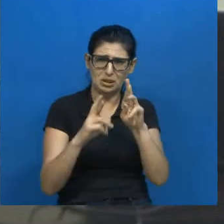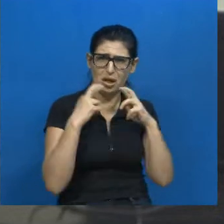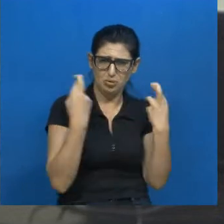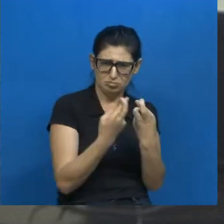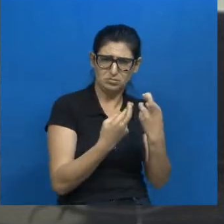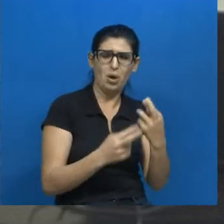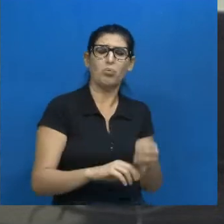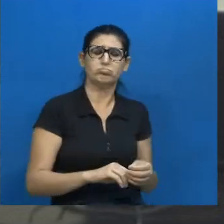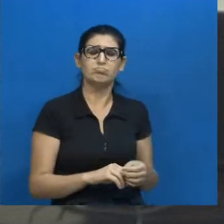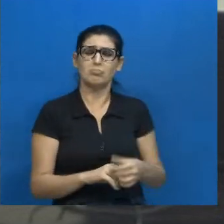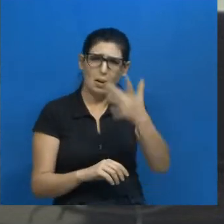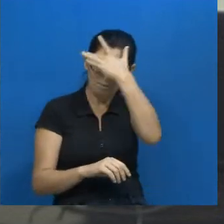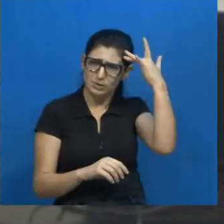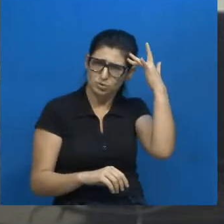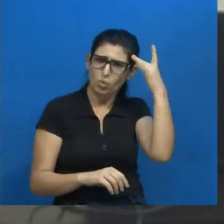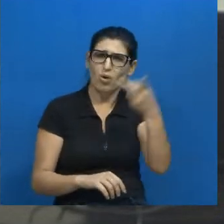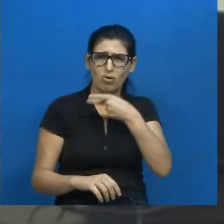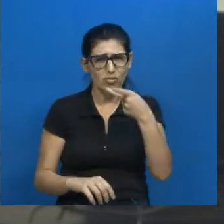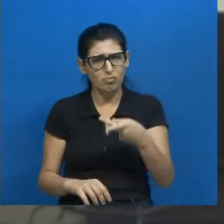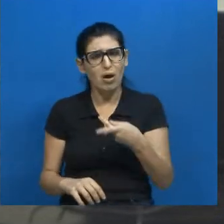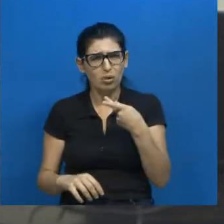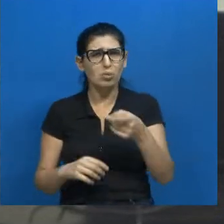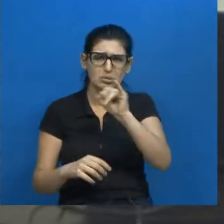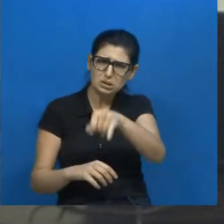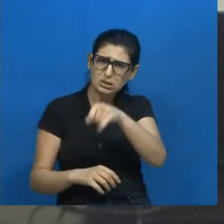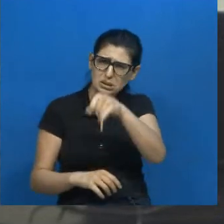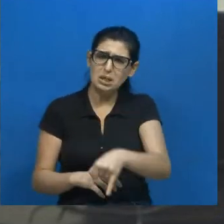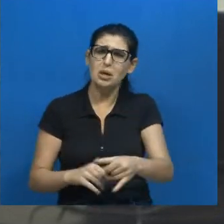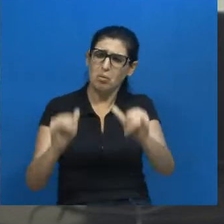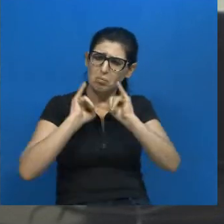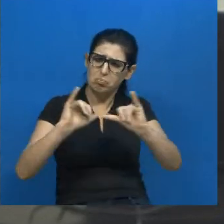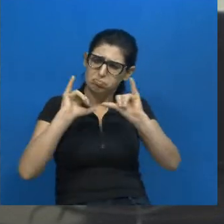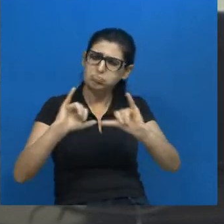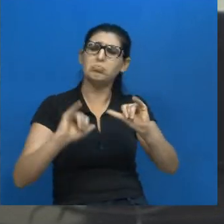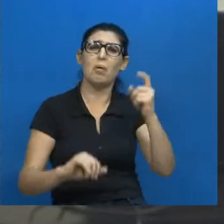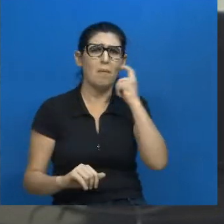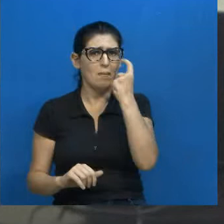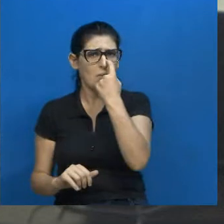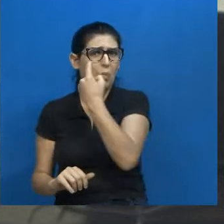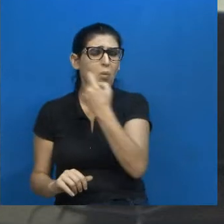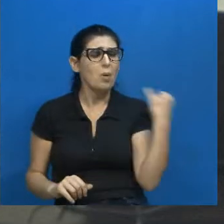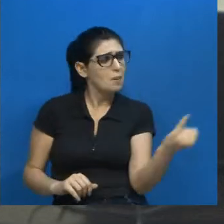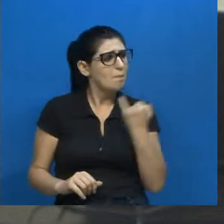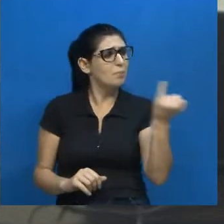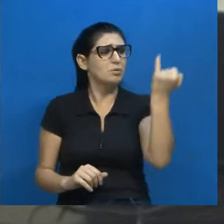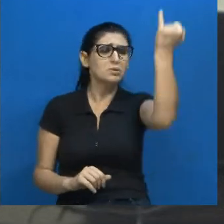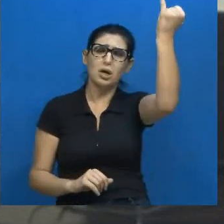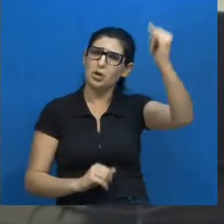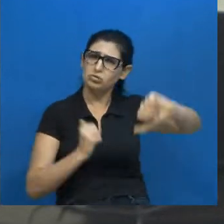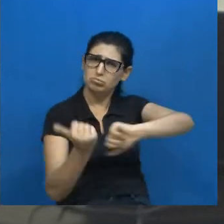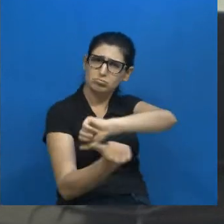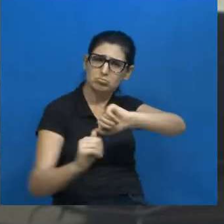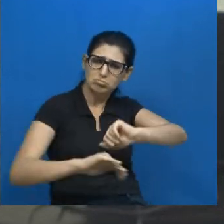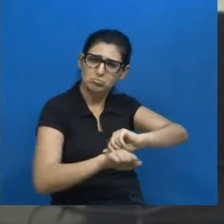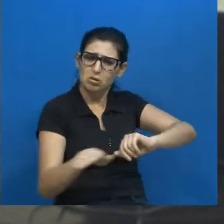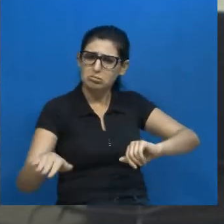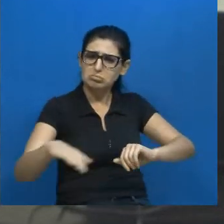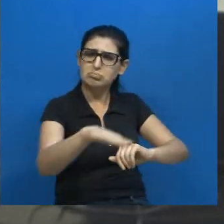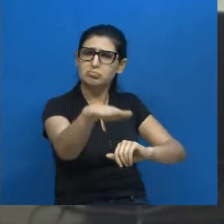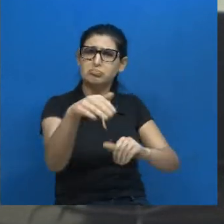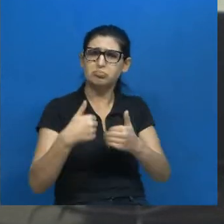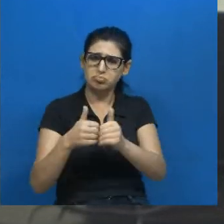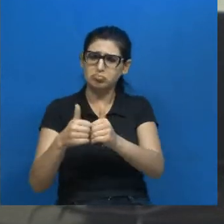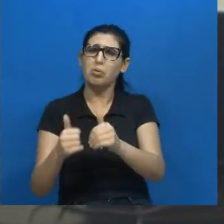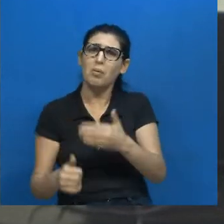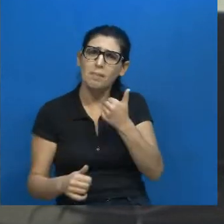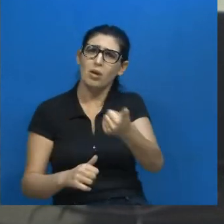Lua, falaram do Parque Meia Lua, e a gente já estava com o olho no Parque Meia Lua, e a gente foi lá no Parque Meia Lua, e realmente, o Parque Meia Lua